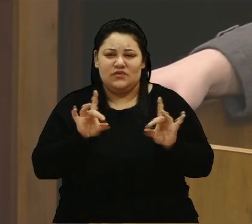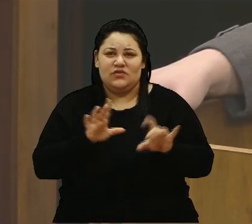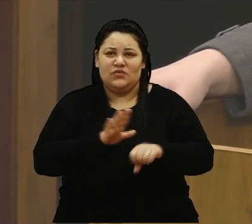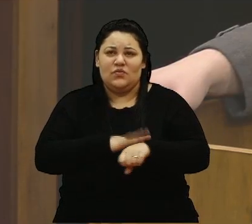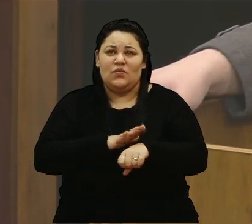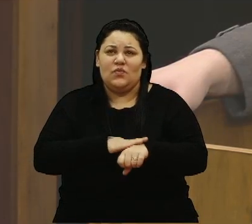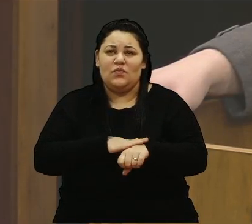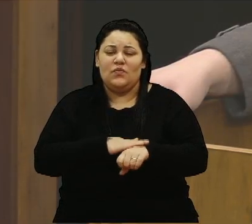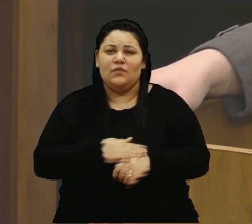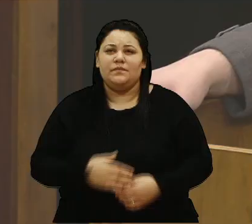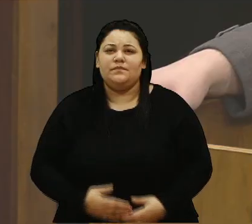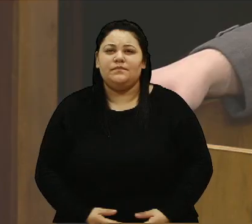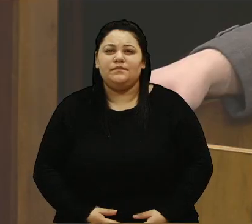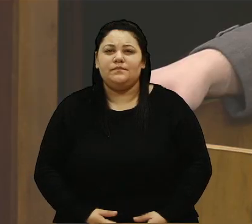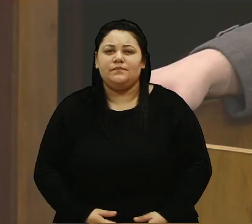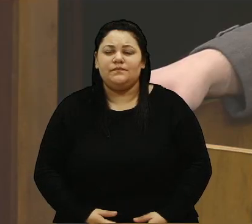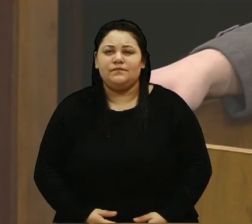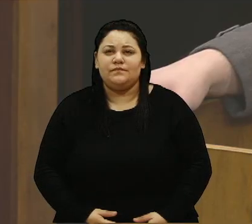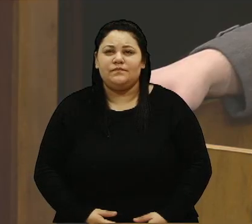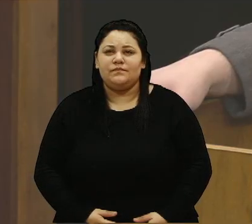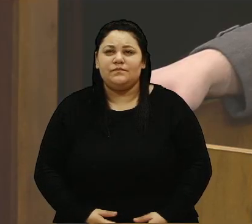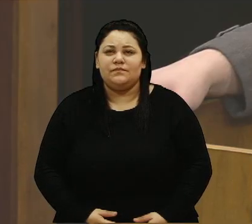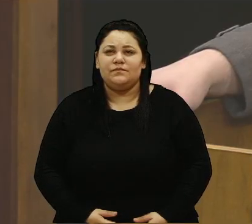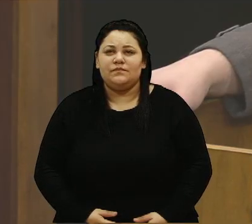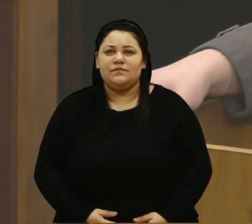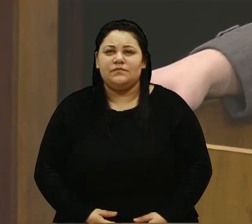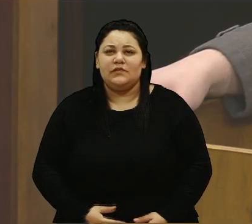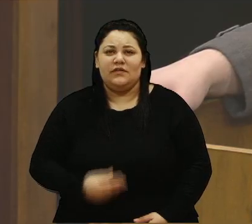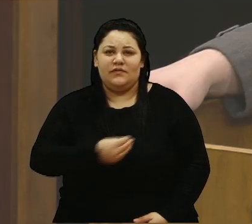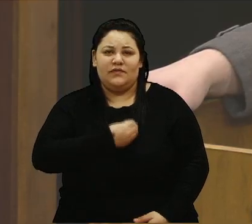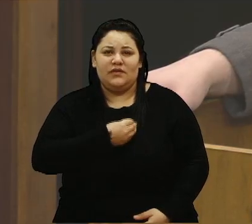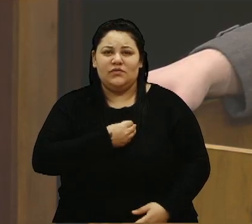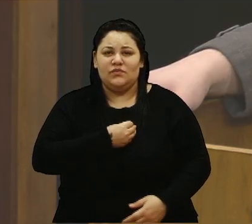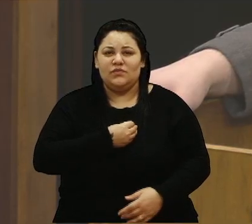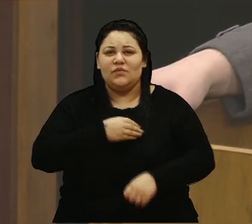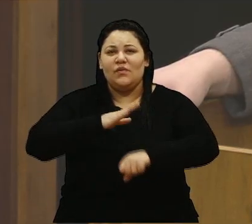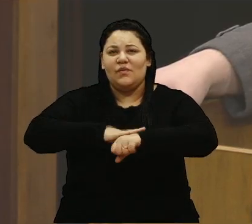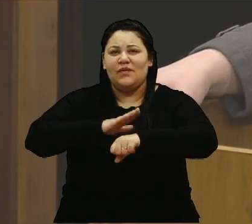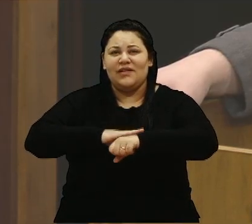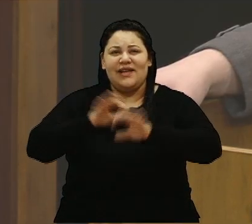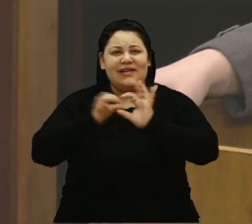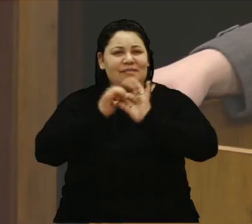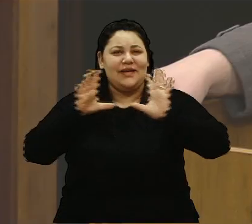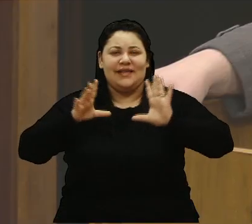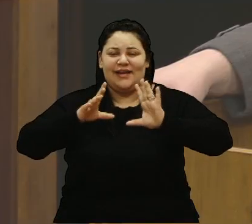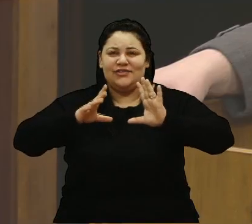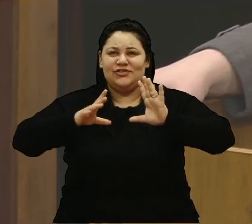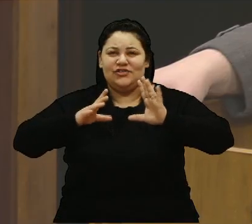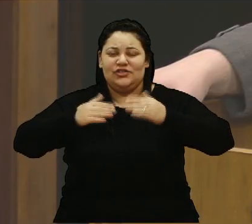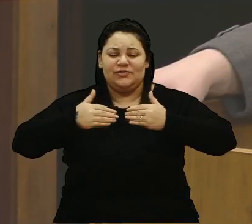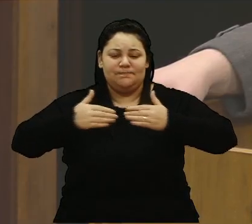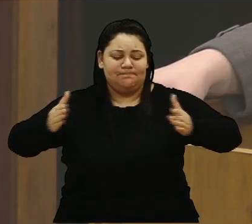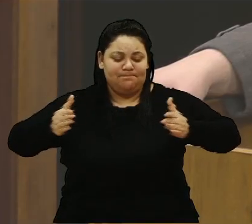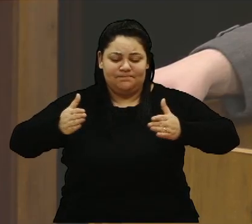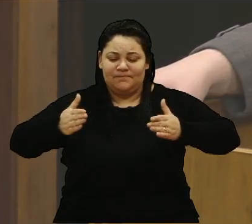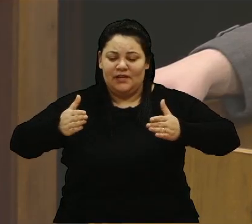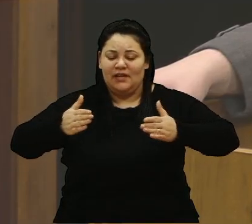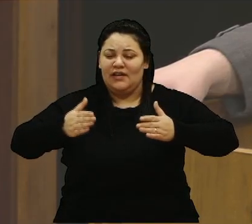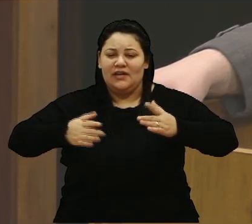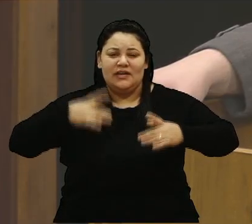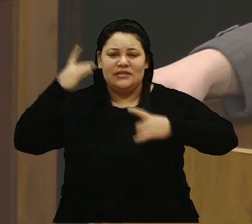momento tão temerário, onde a liberdade de expressão está sendo ameaçada no nosso país, a gente está vendo isso diariamente,